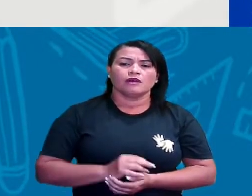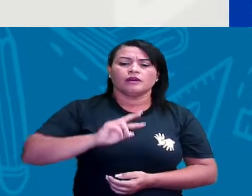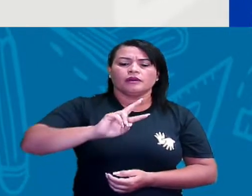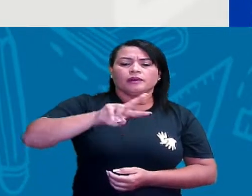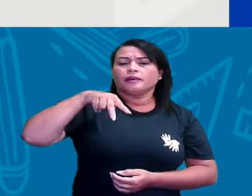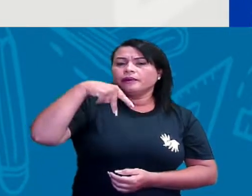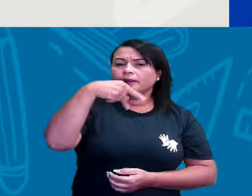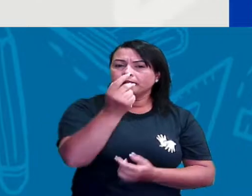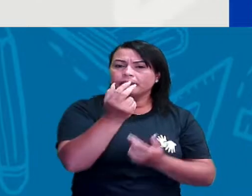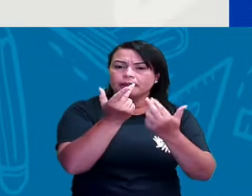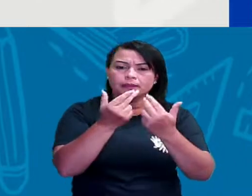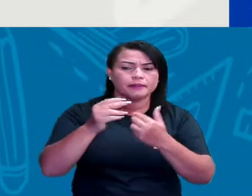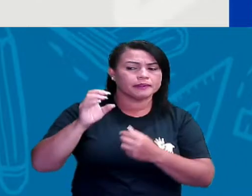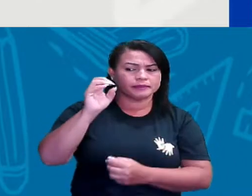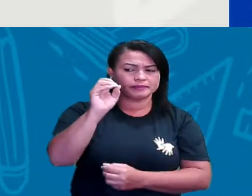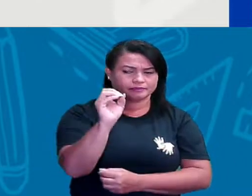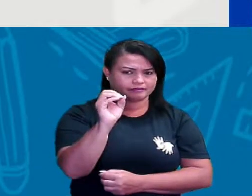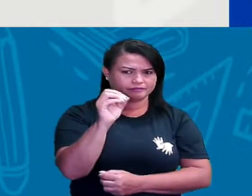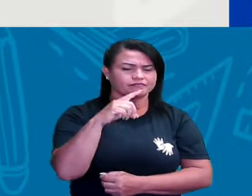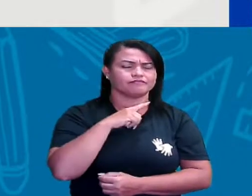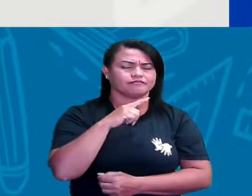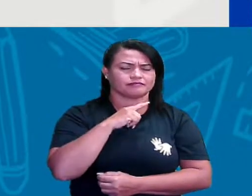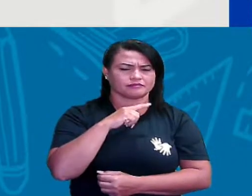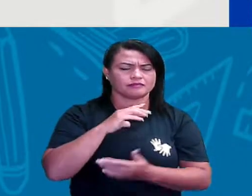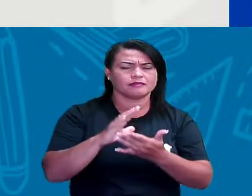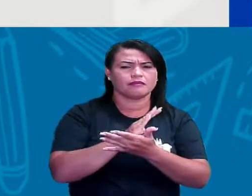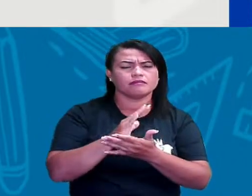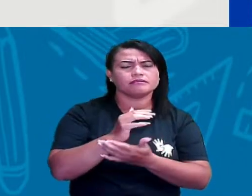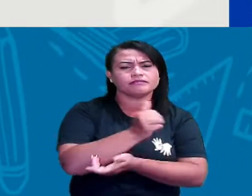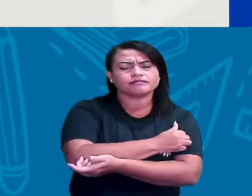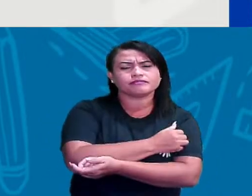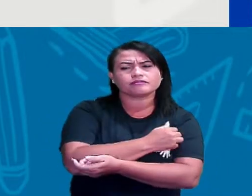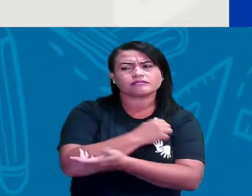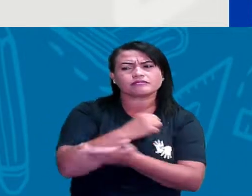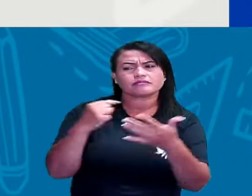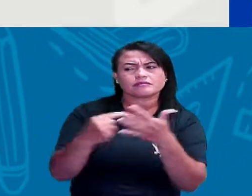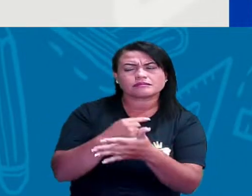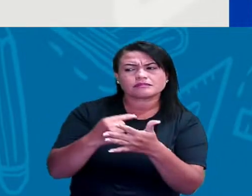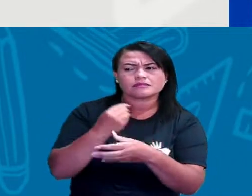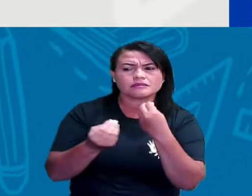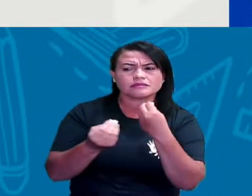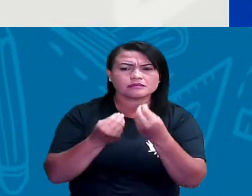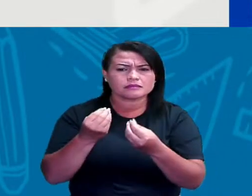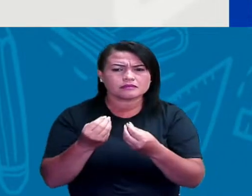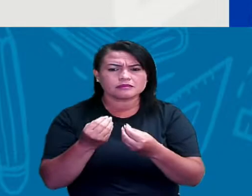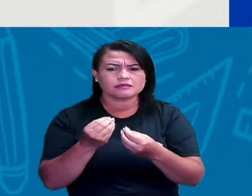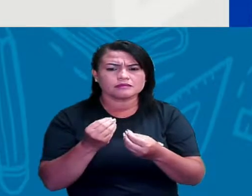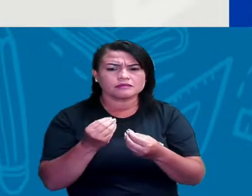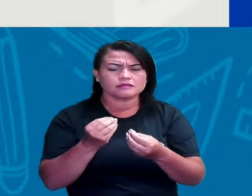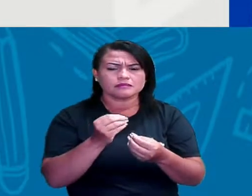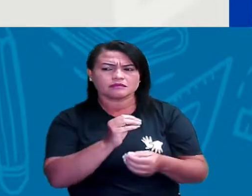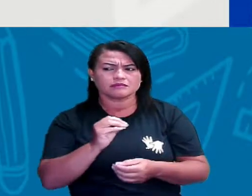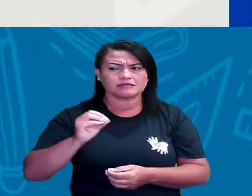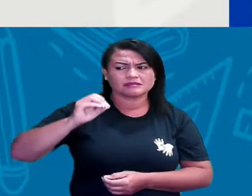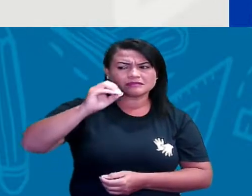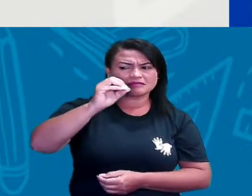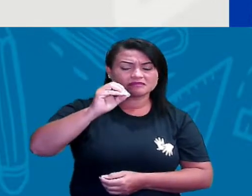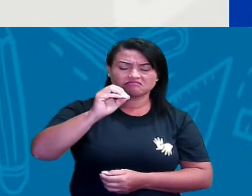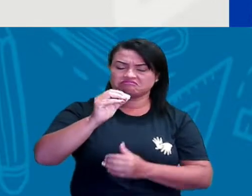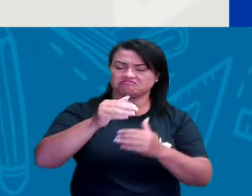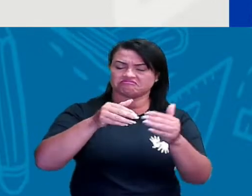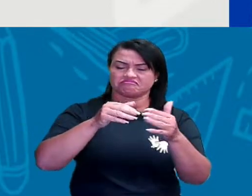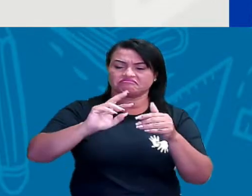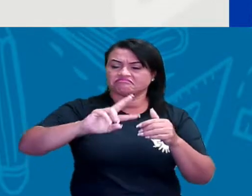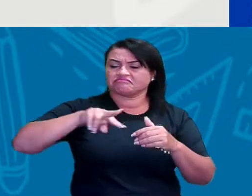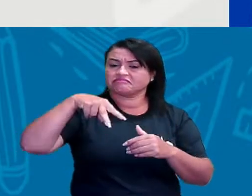Expoente igual a zero, né? E muitos alunos ficam perguntando, ah, professora, está elevado a zero. Não importa,